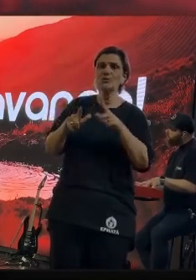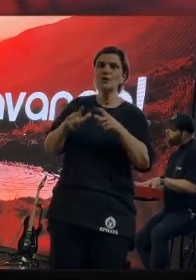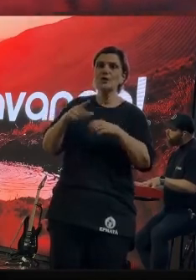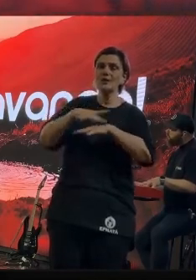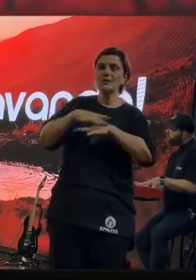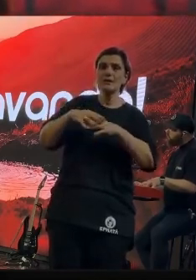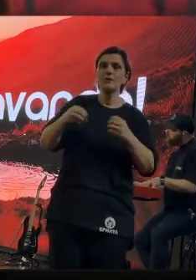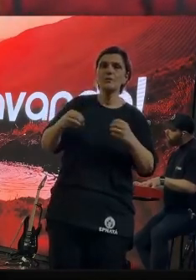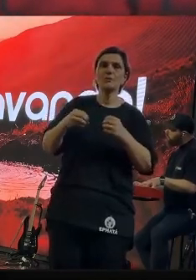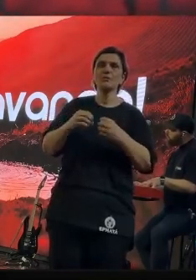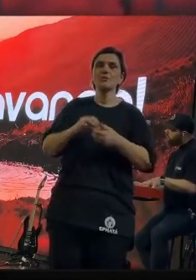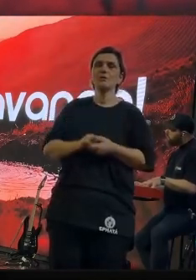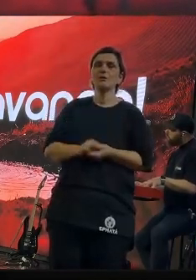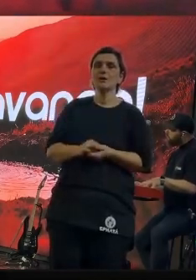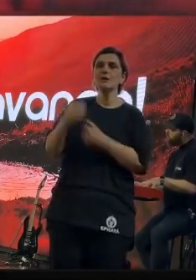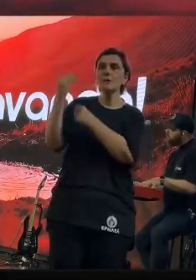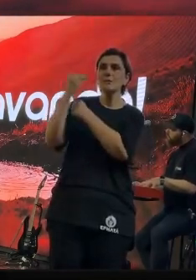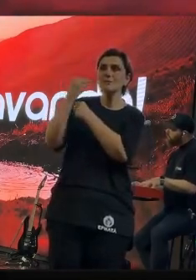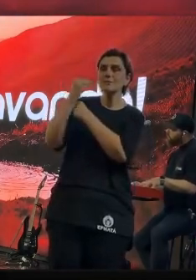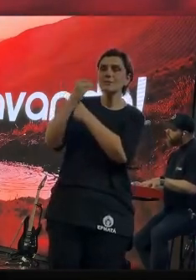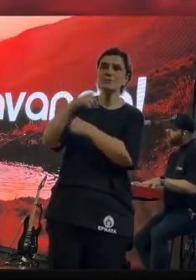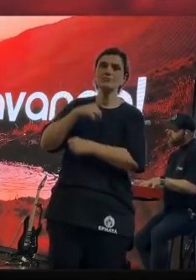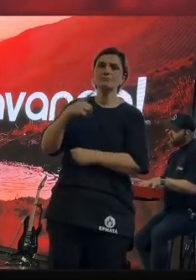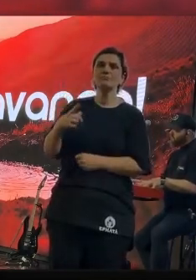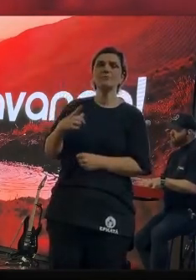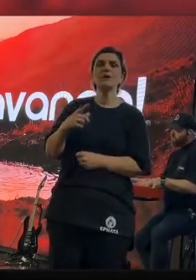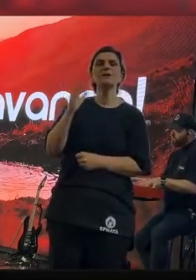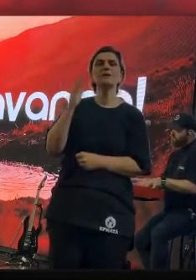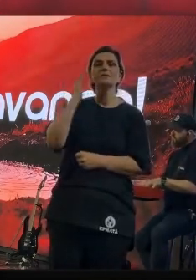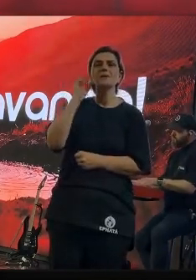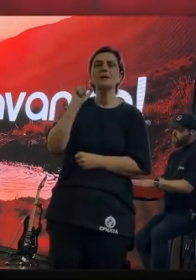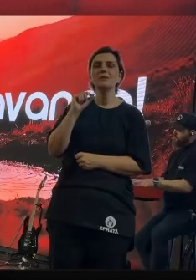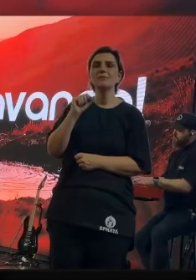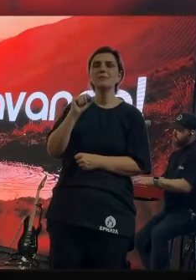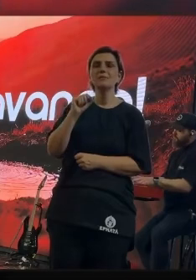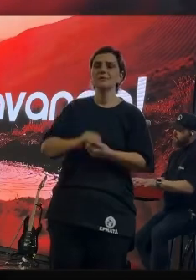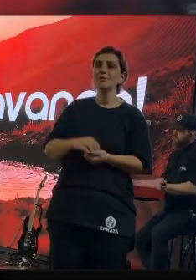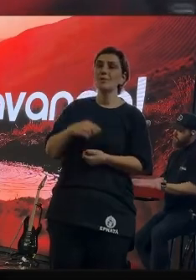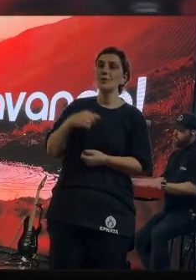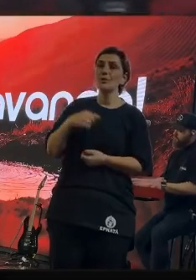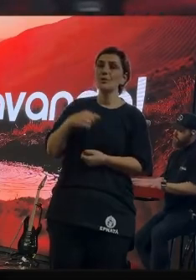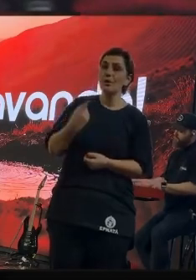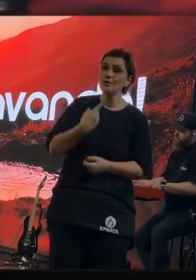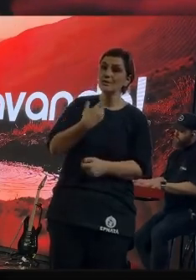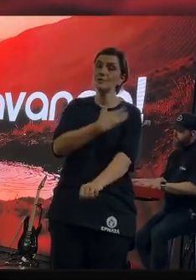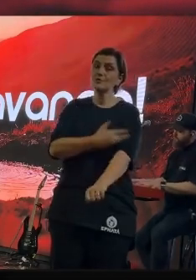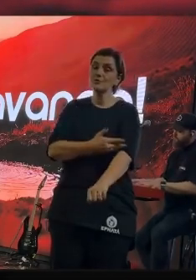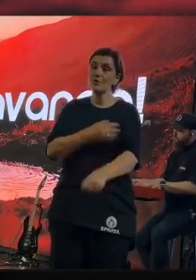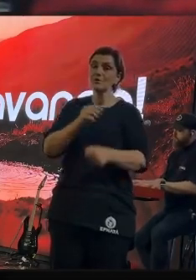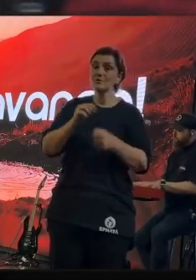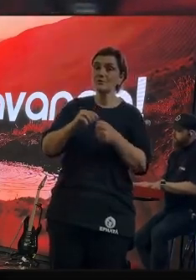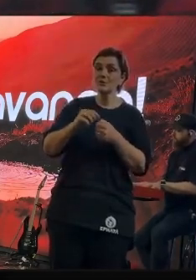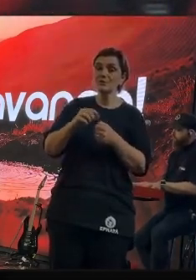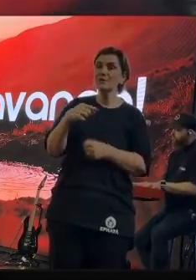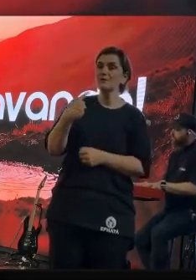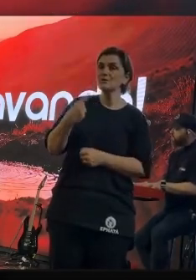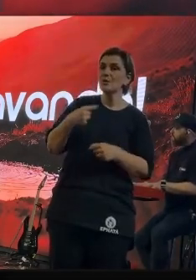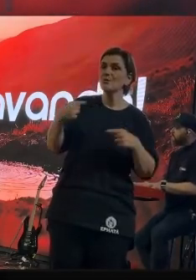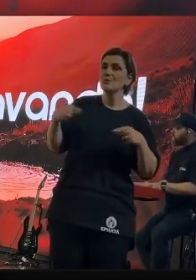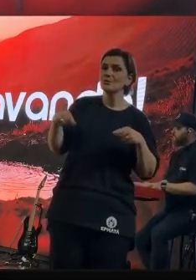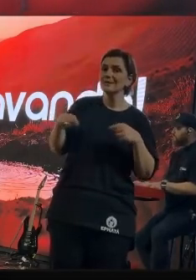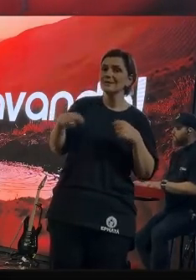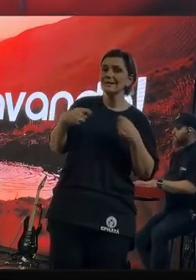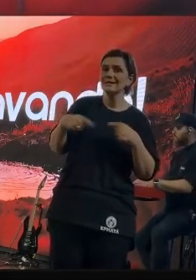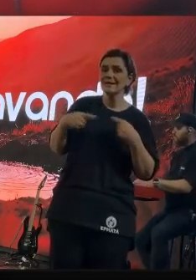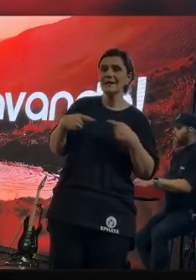bate a porta, diante da provisão que não cai. Sabe o que é que nós estamos acostumados a fazer muitas vezes? Nós somos tentados